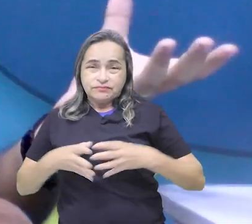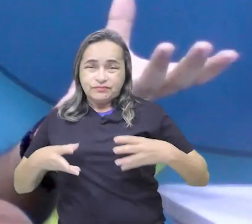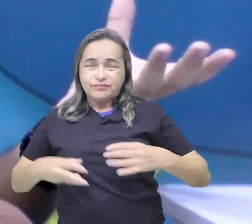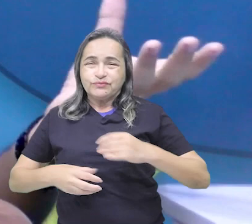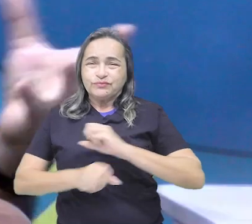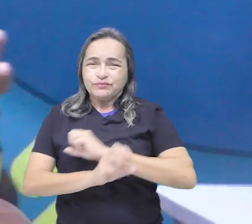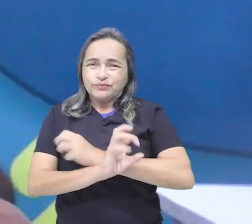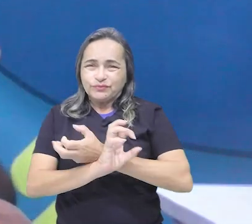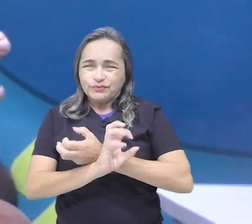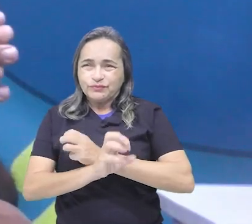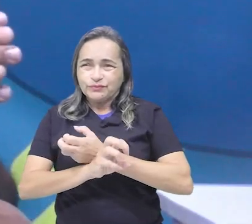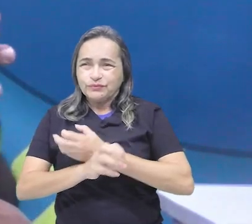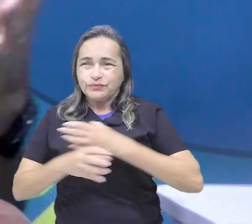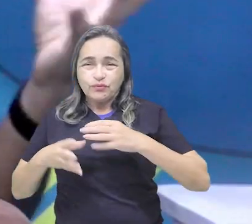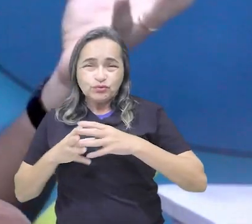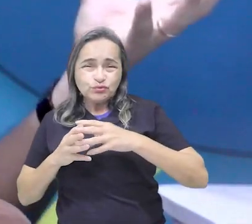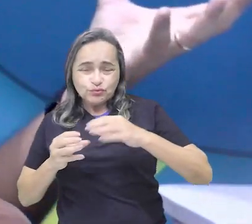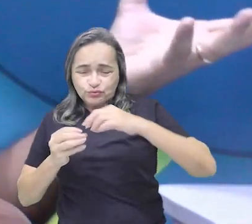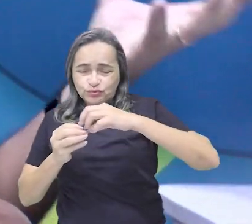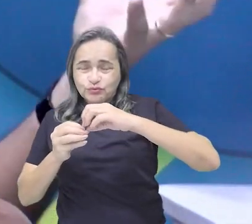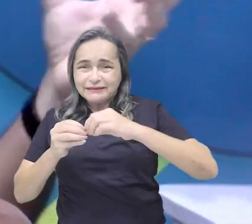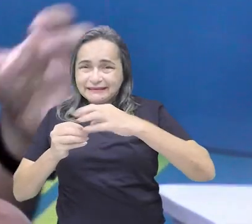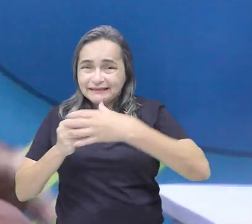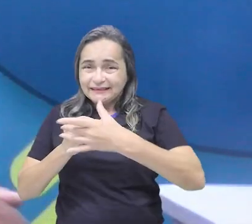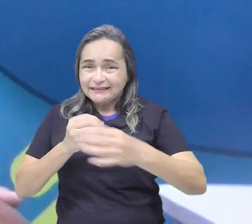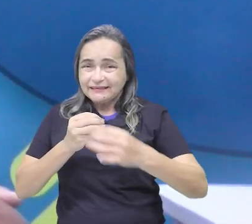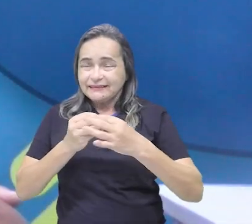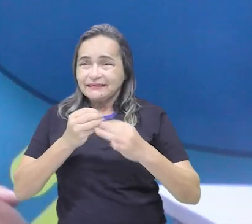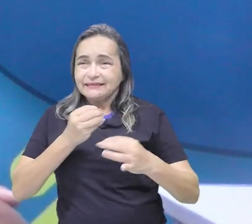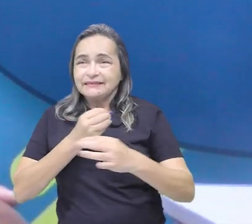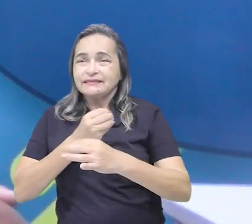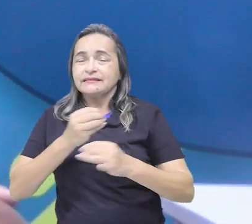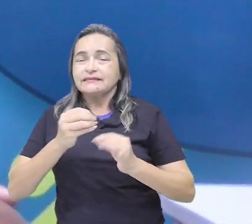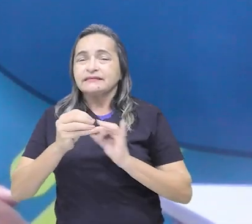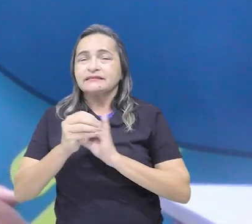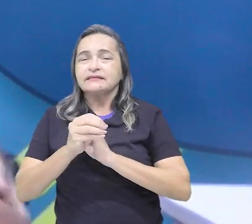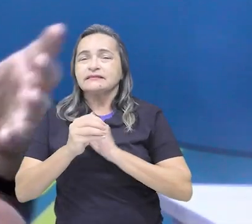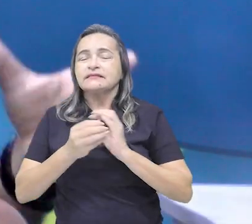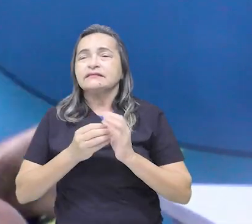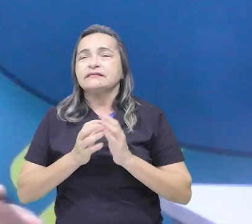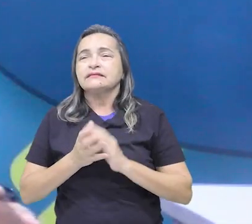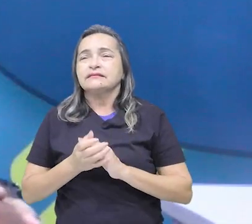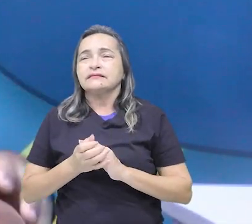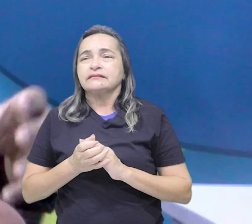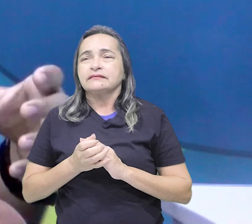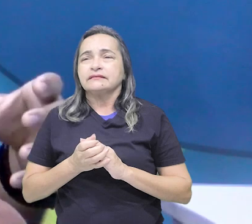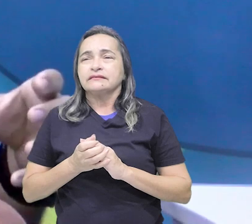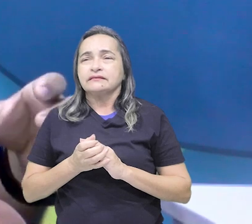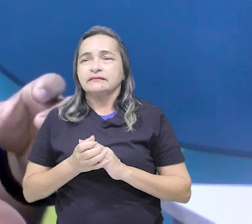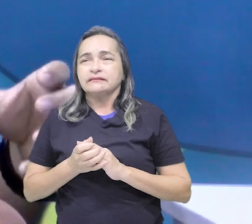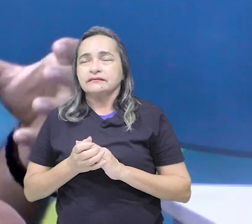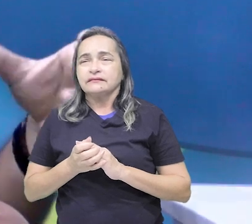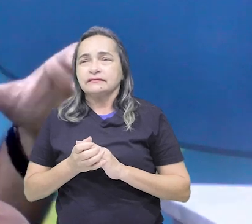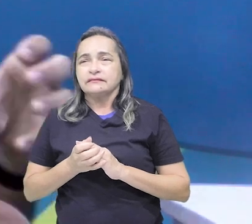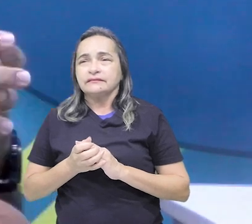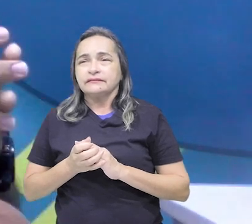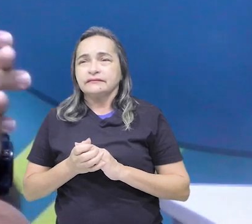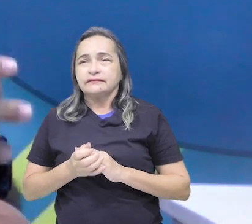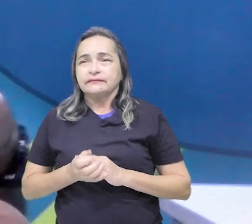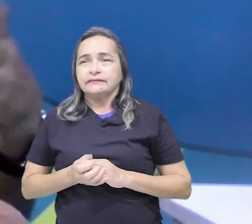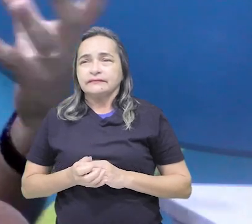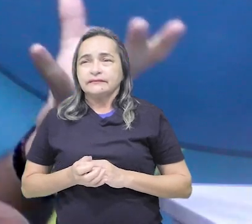tecidos pelos ossos e pelos tecidos circunvizinhos. Esse câncer ele tem uma